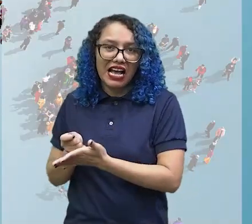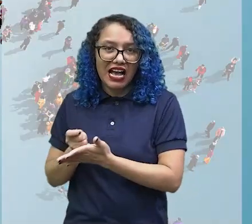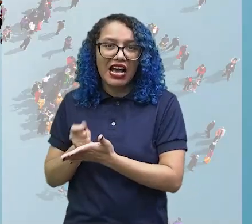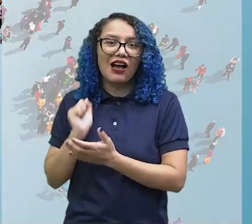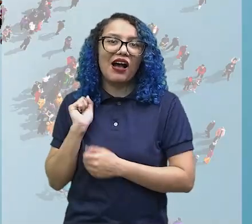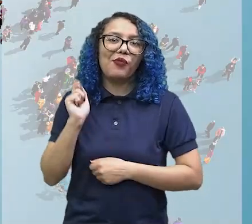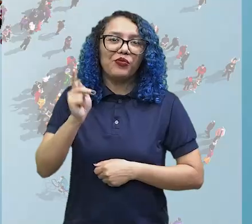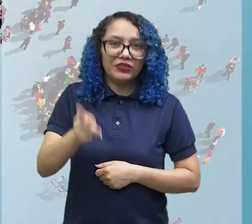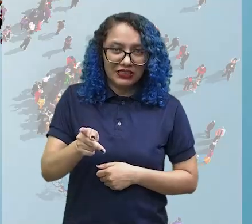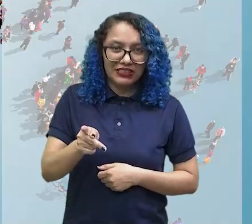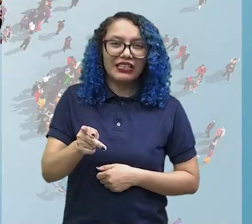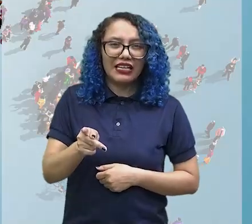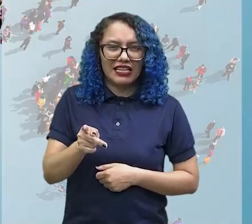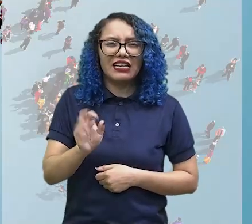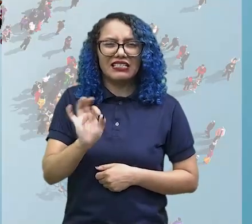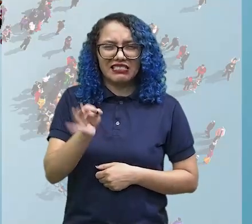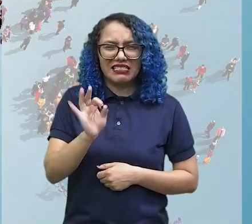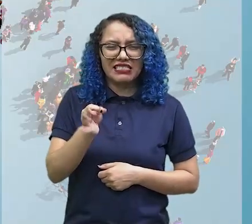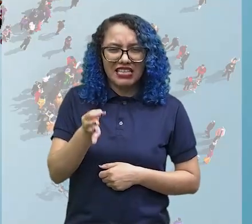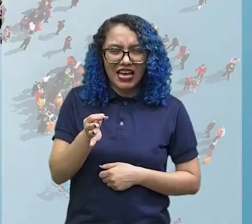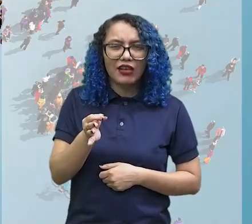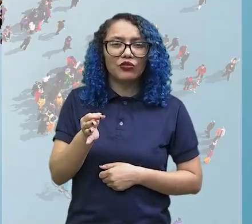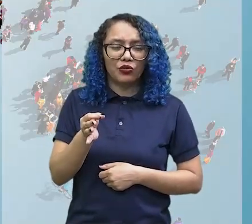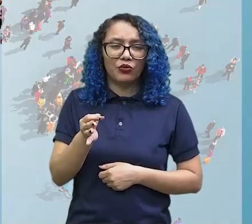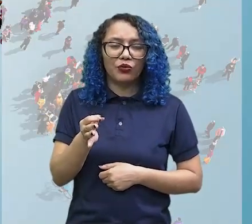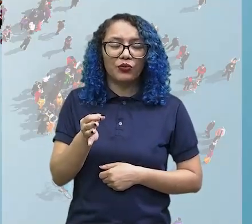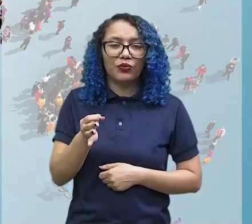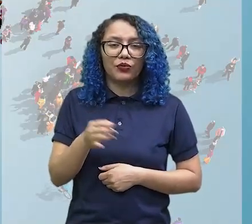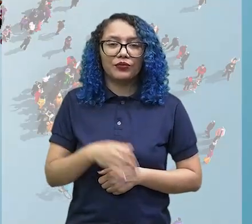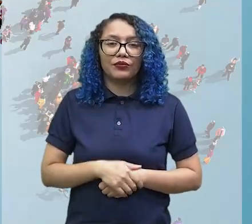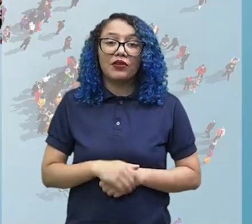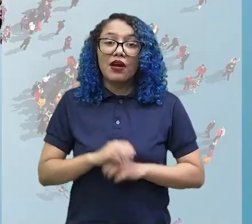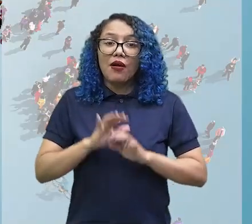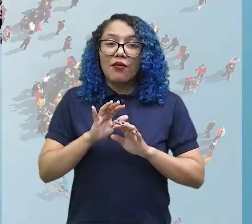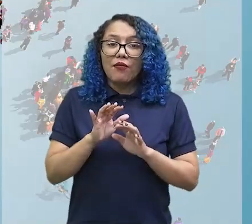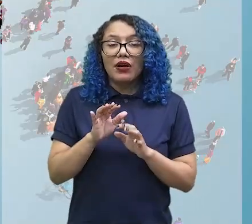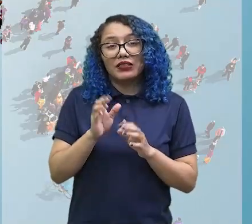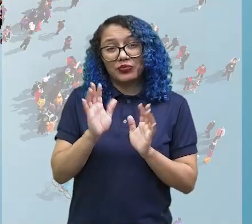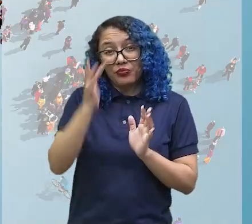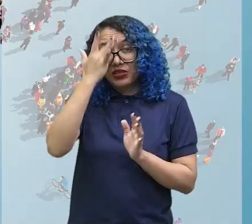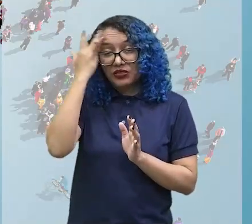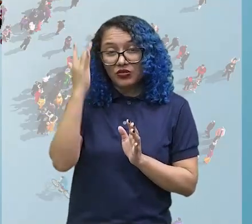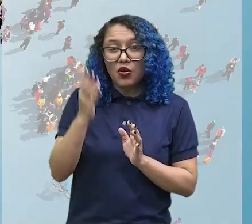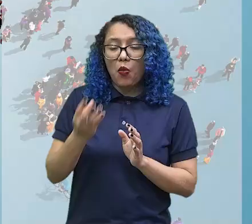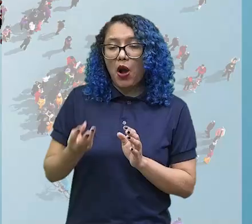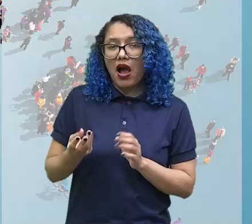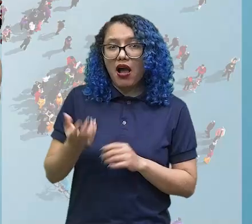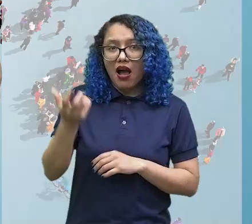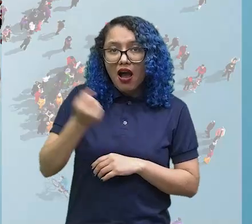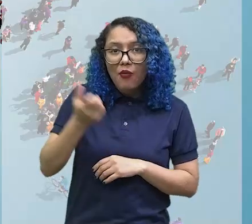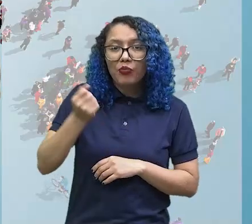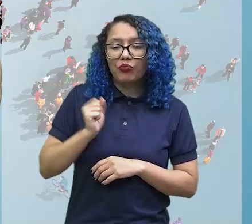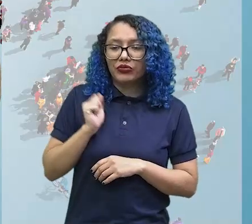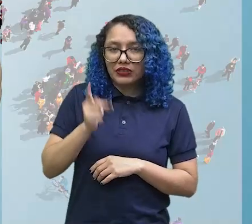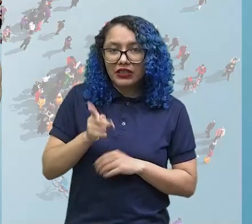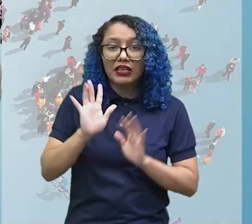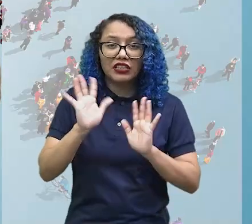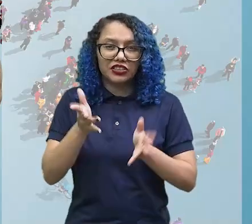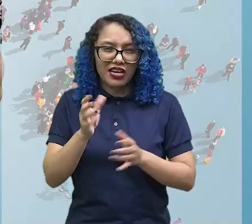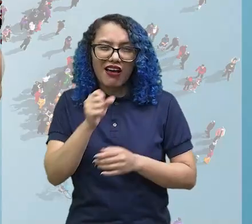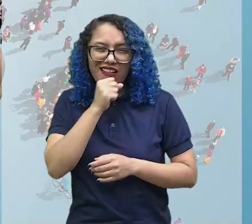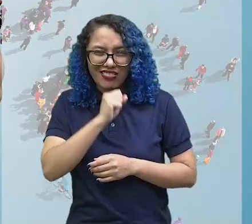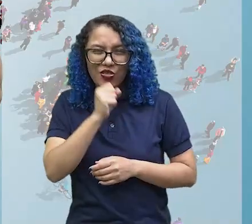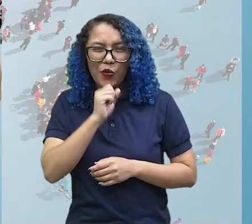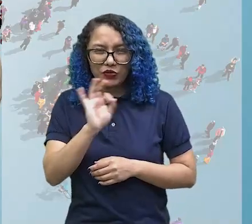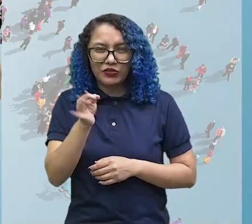social ali que acaba pagando, né, a aposentadoria das pessoas que já estão aposentadas, que normalmente são os idosos,